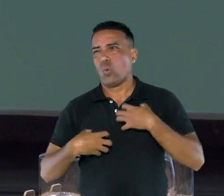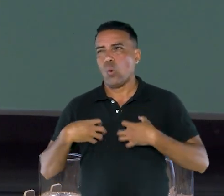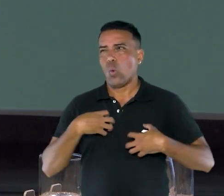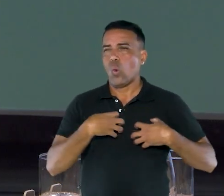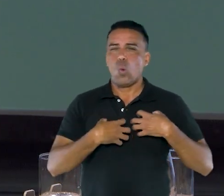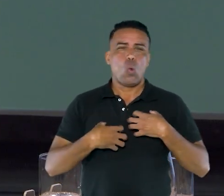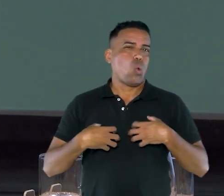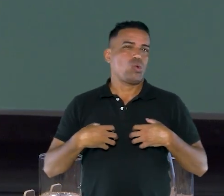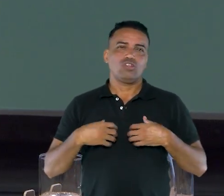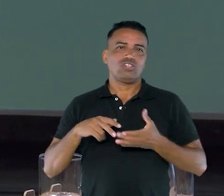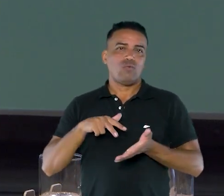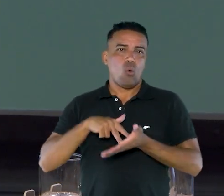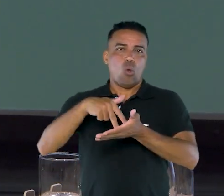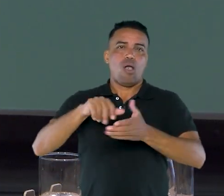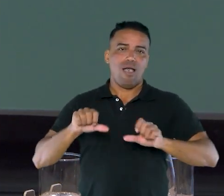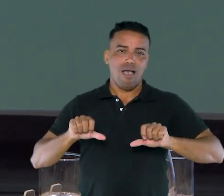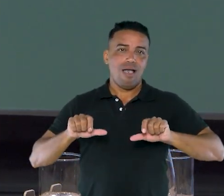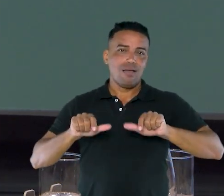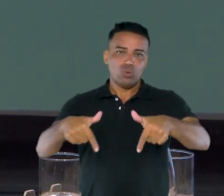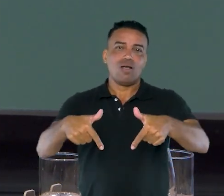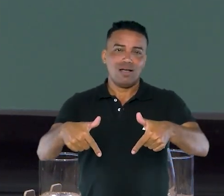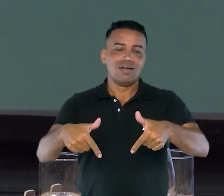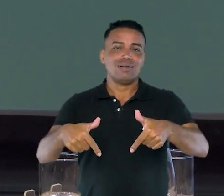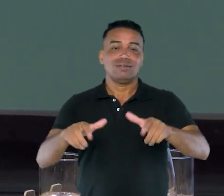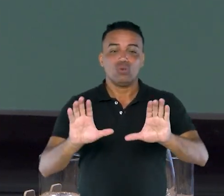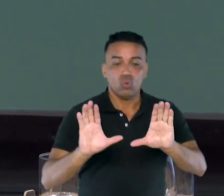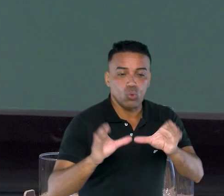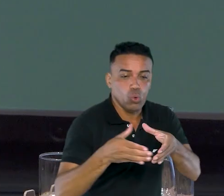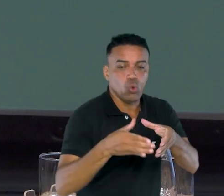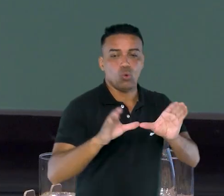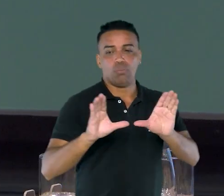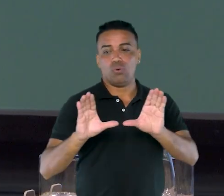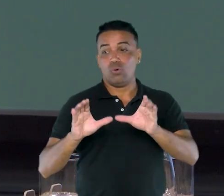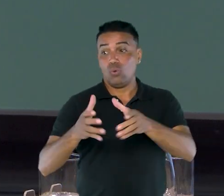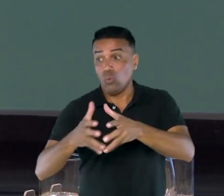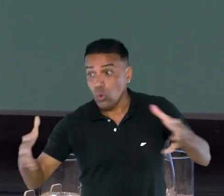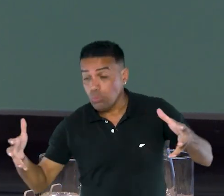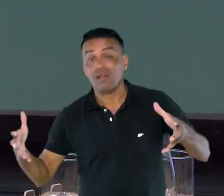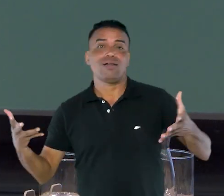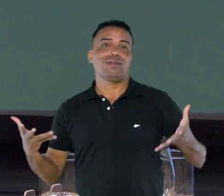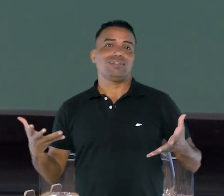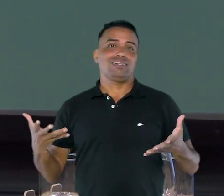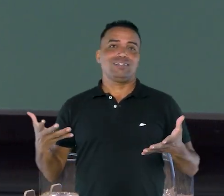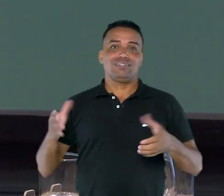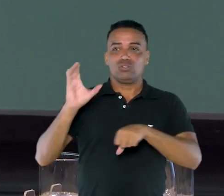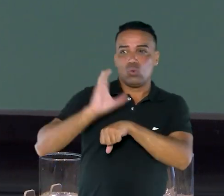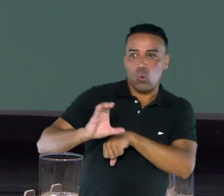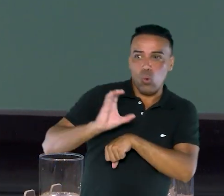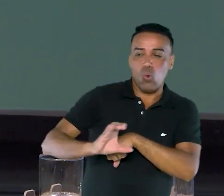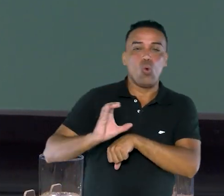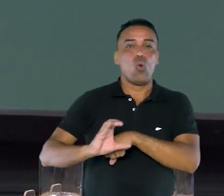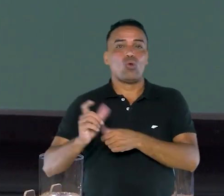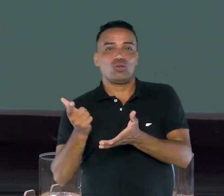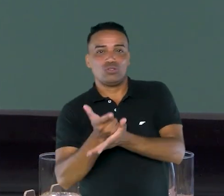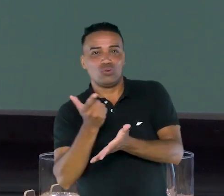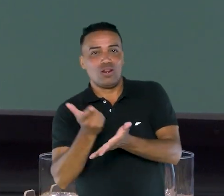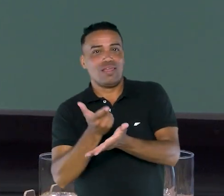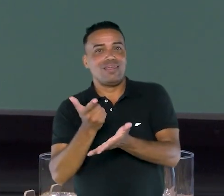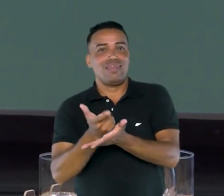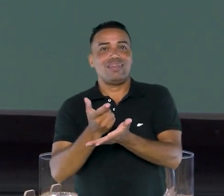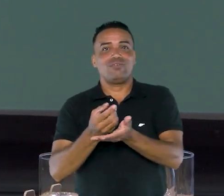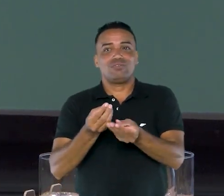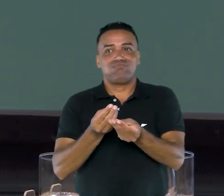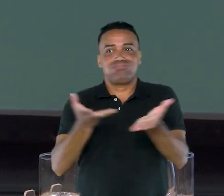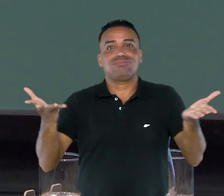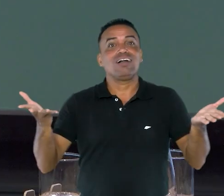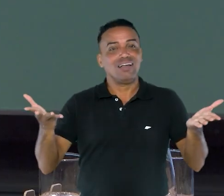essas crises e tal, eu já vou atuando no pequeno grupo, no muitos, né, nos cursos, nos livros, aí